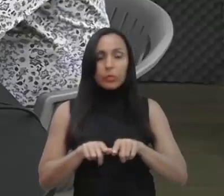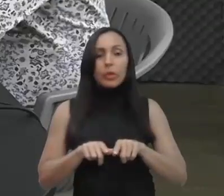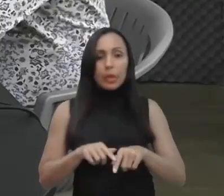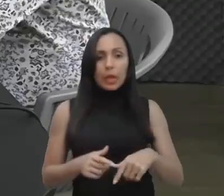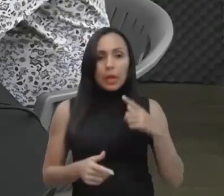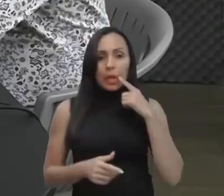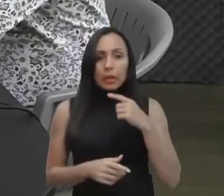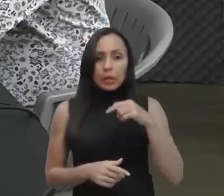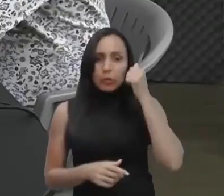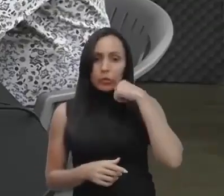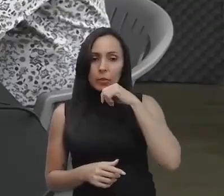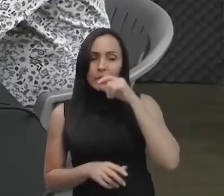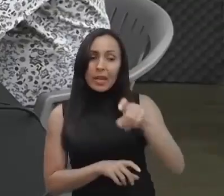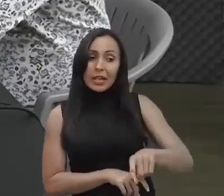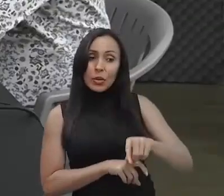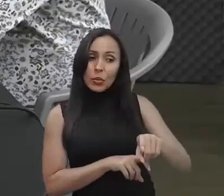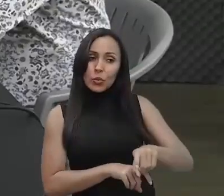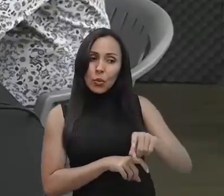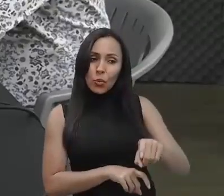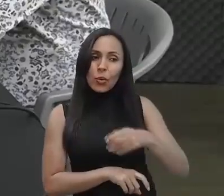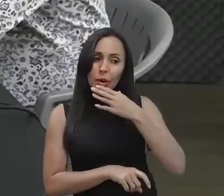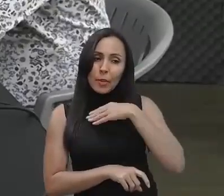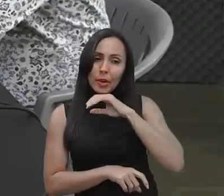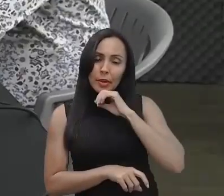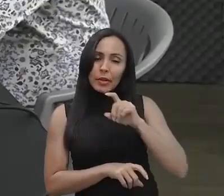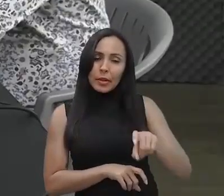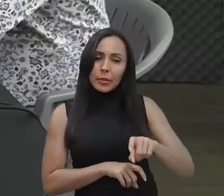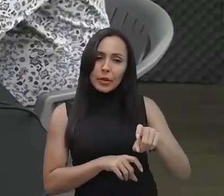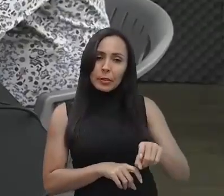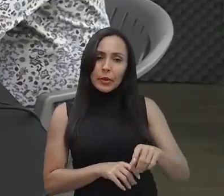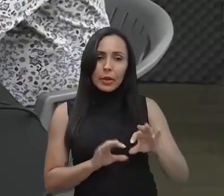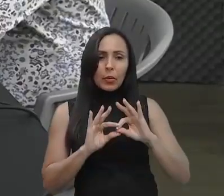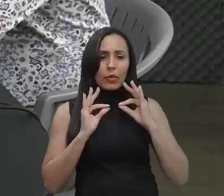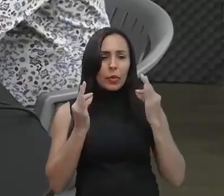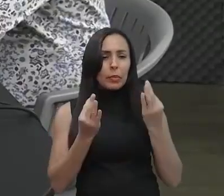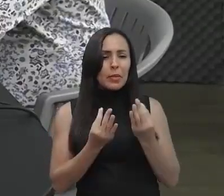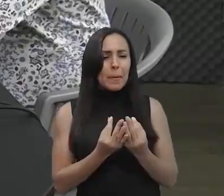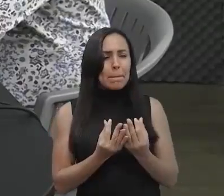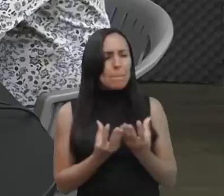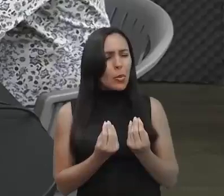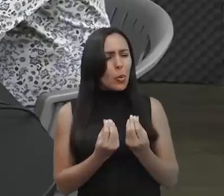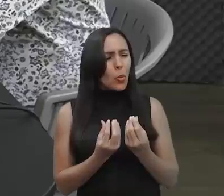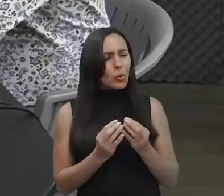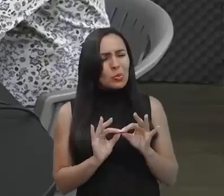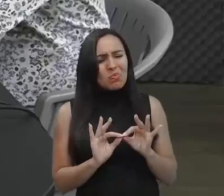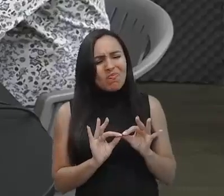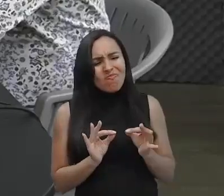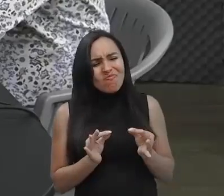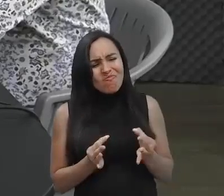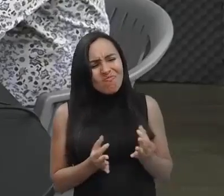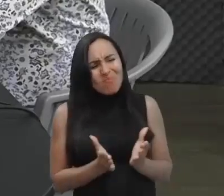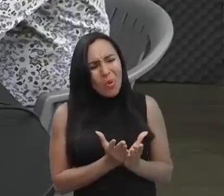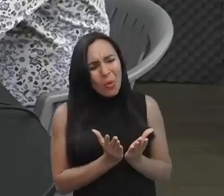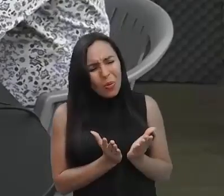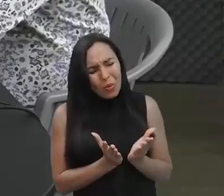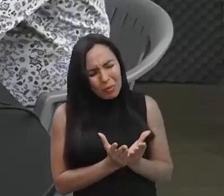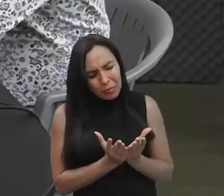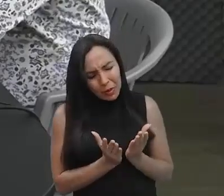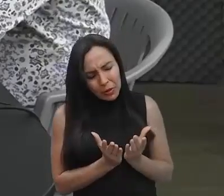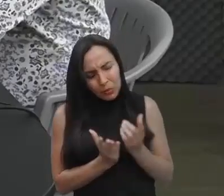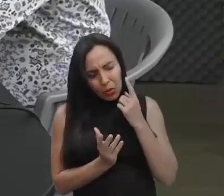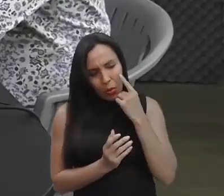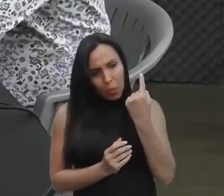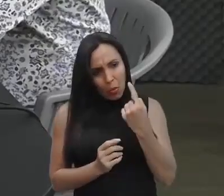agricultores E aí era uma família muito muito muito humilde eles só tinha um quartinho na casa Enfim uma história muito